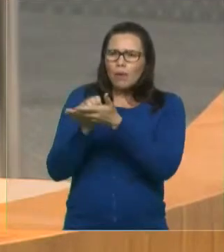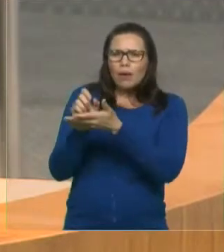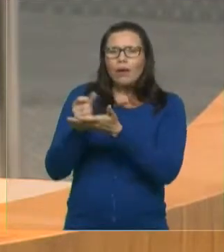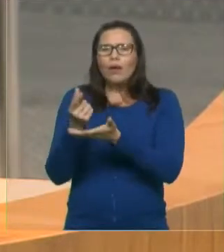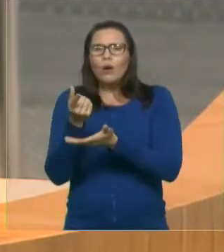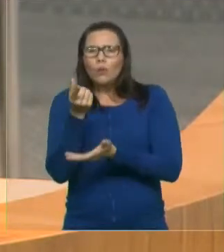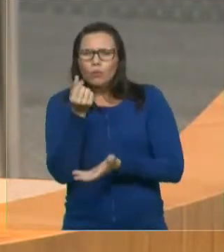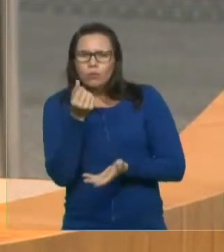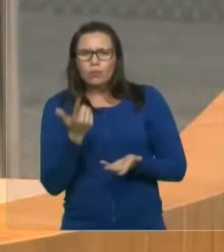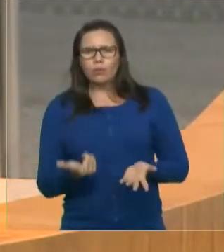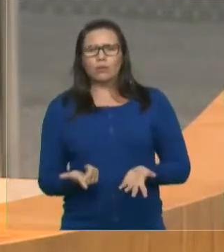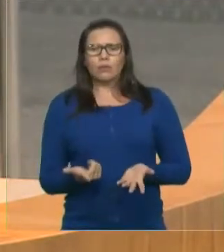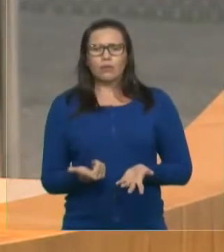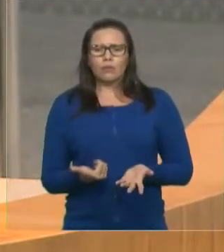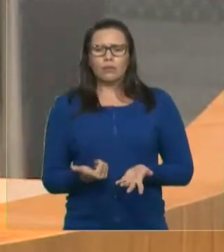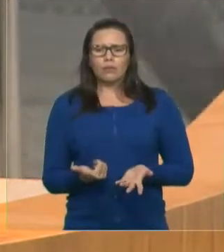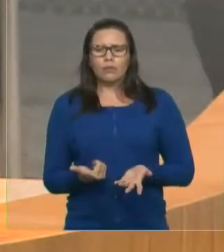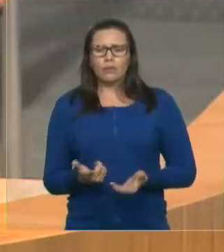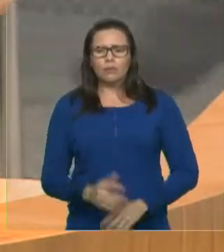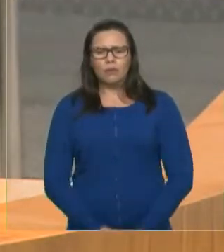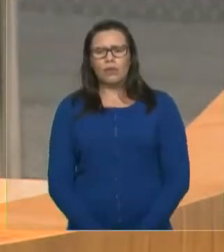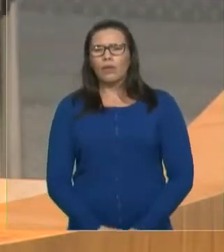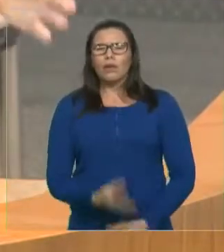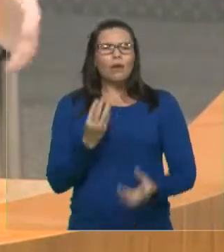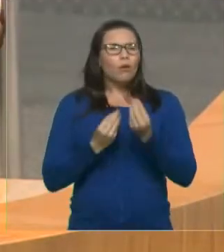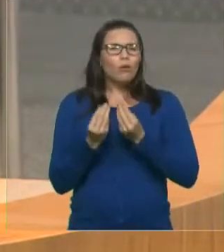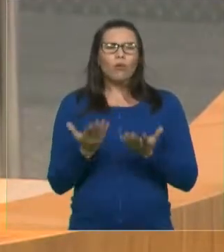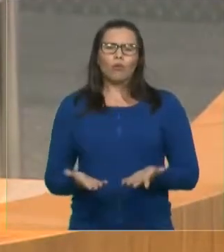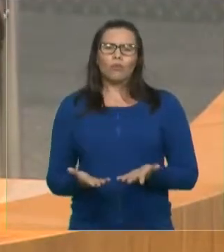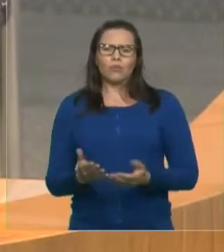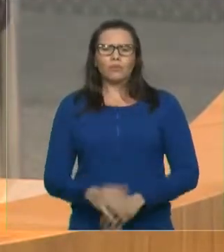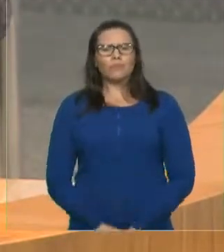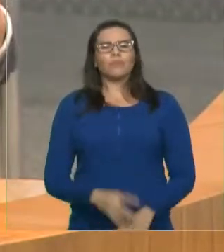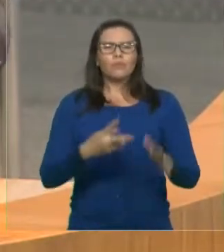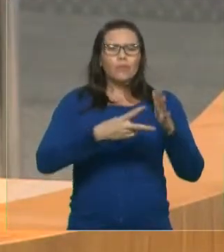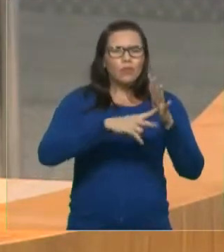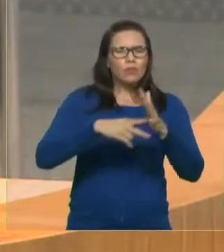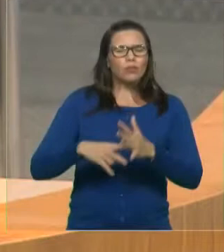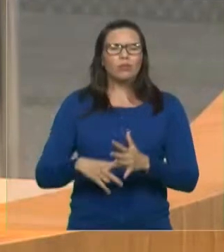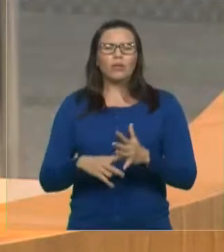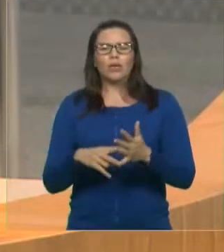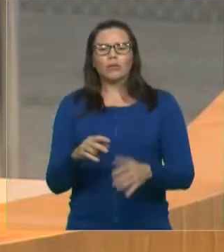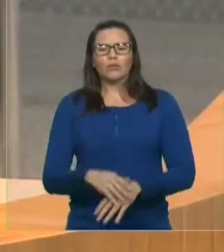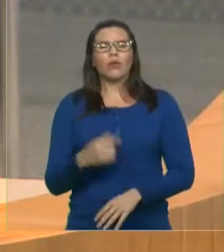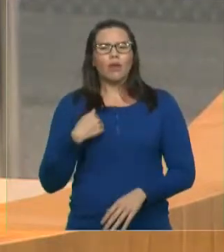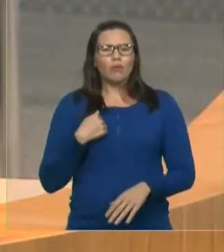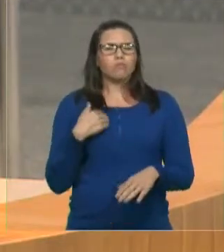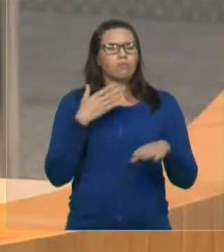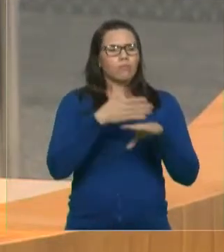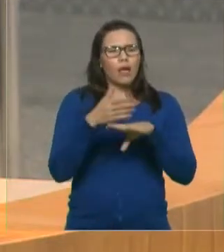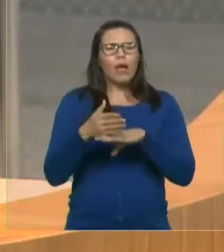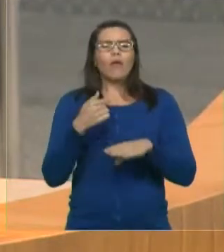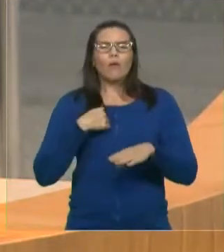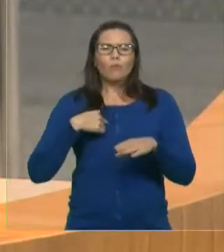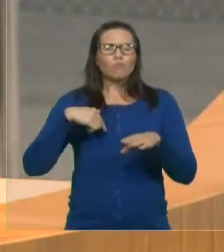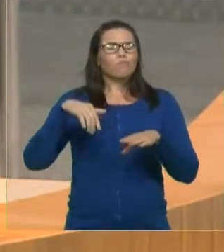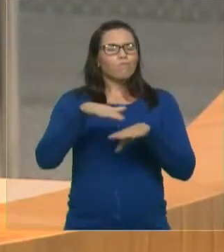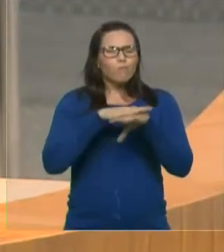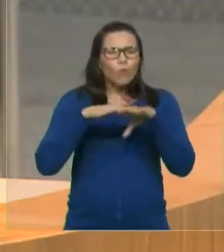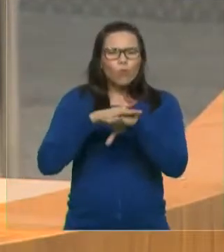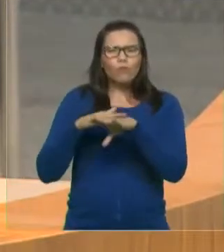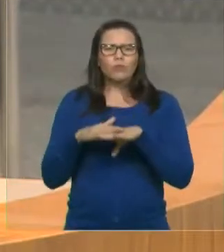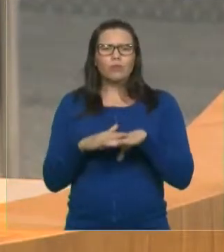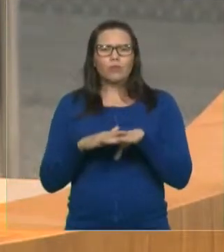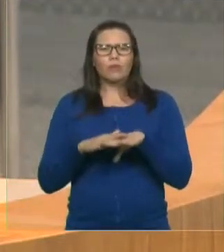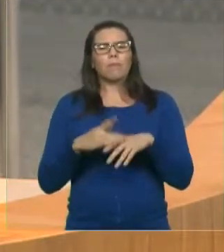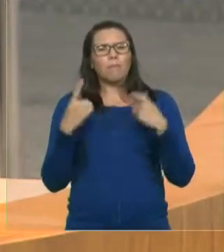ponderações necessárias junto ao Sindicato de Obreiros, ao Sindicato de Rodoviários, para que ingresse com uma ação garantindo